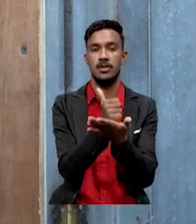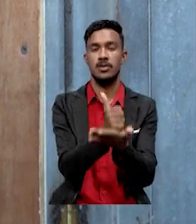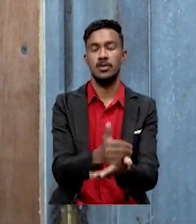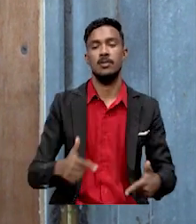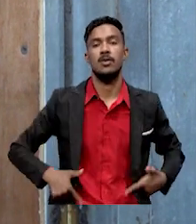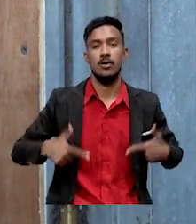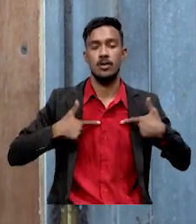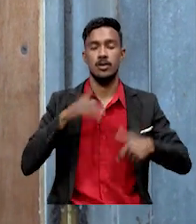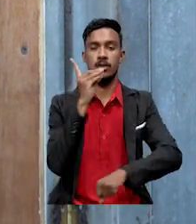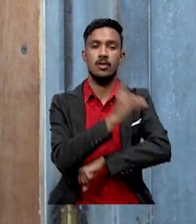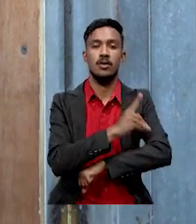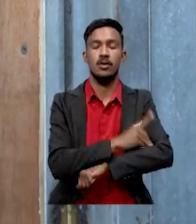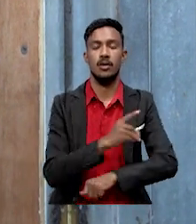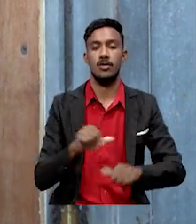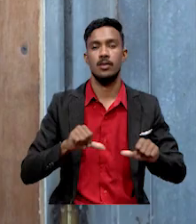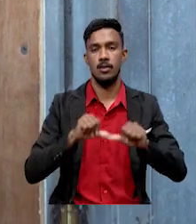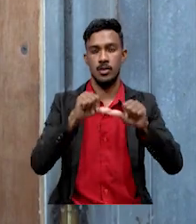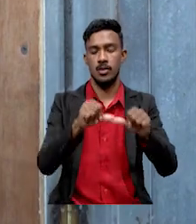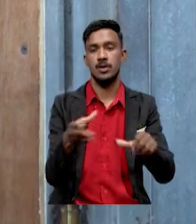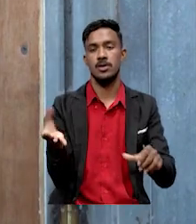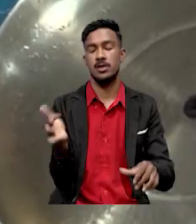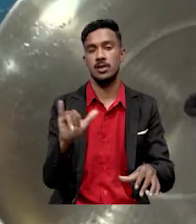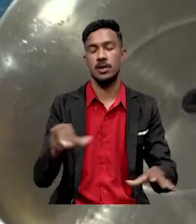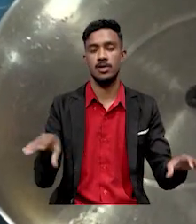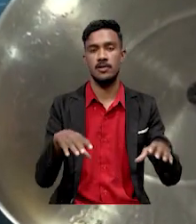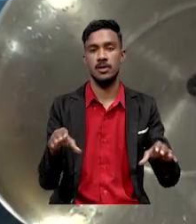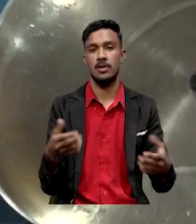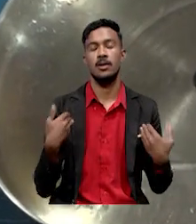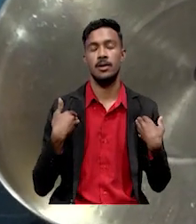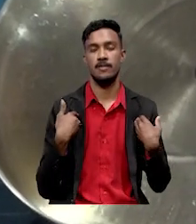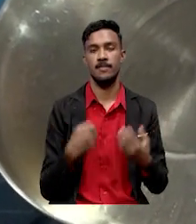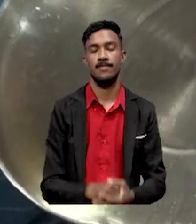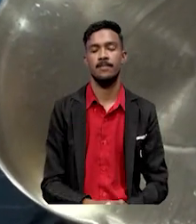lorlo atau nune sir continua servisu neve makia.